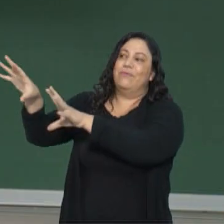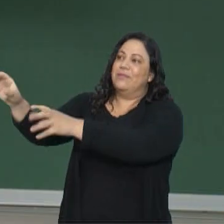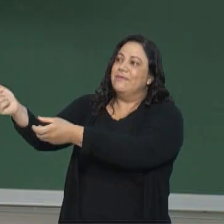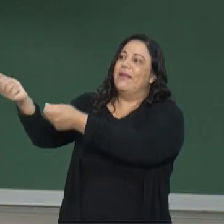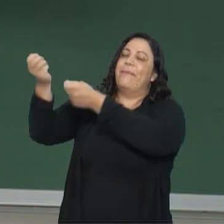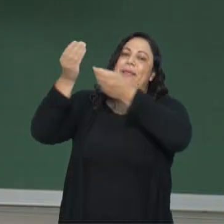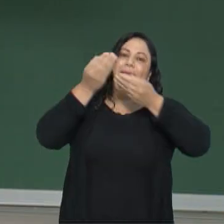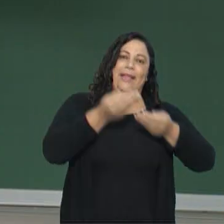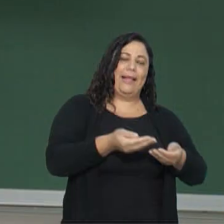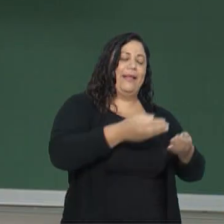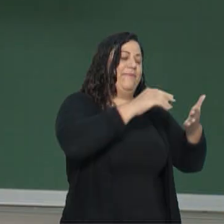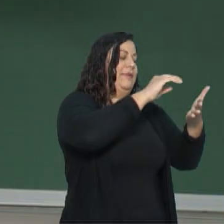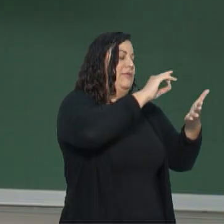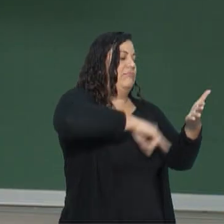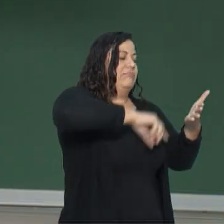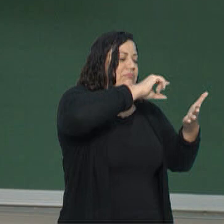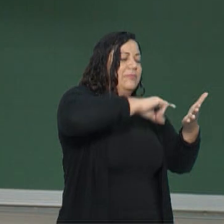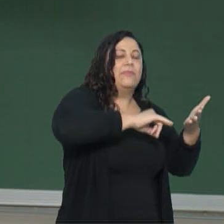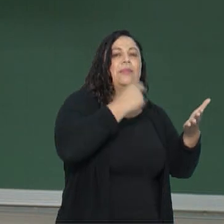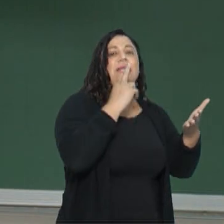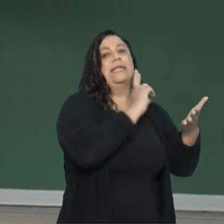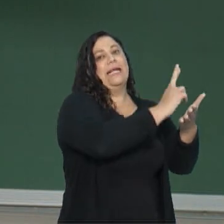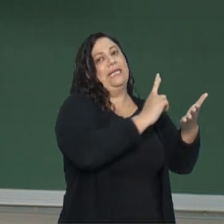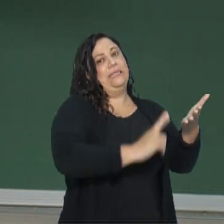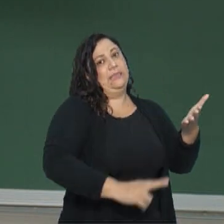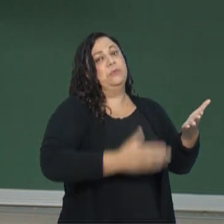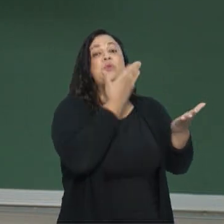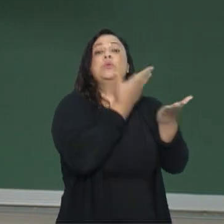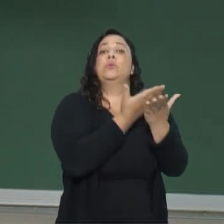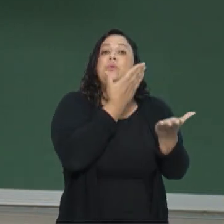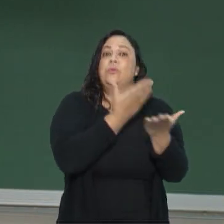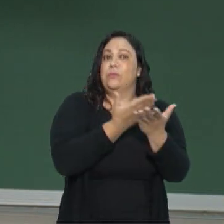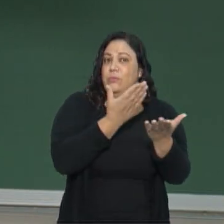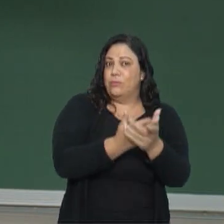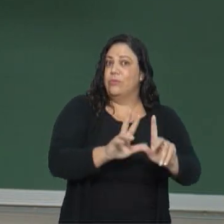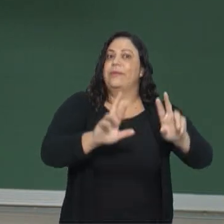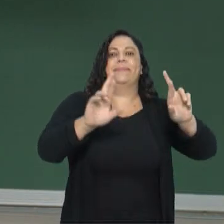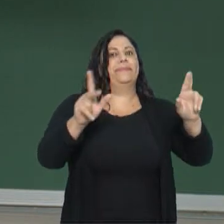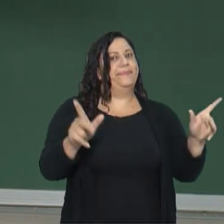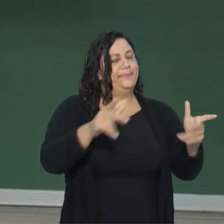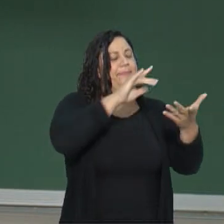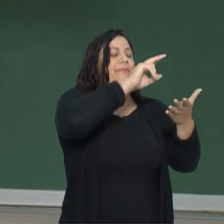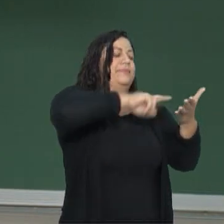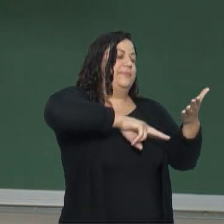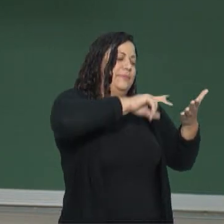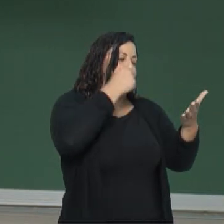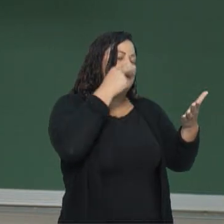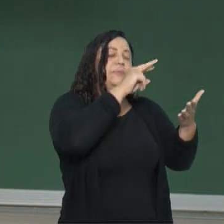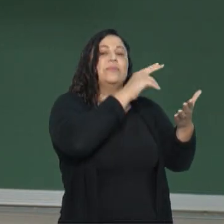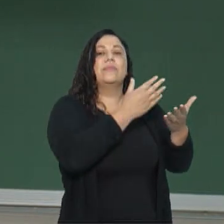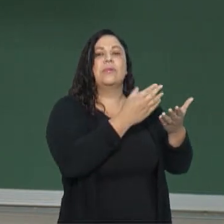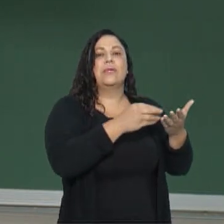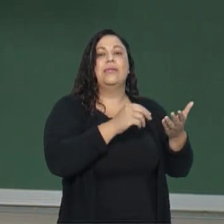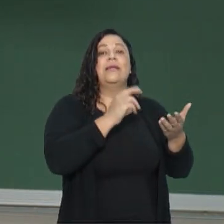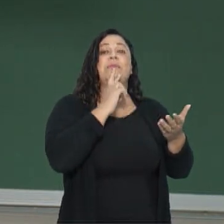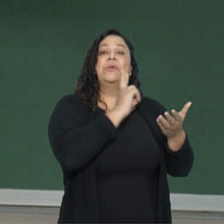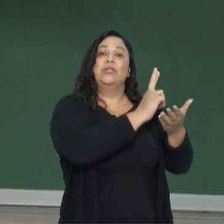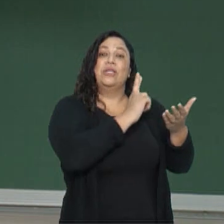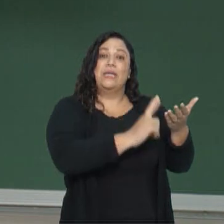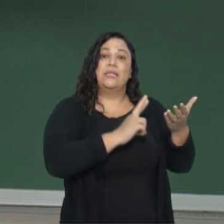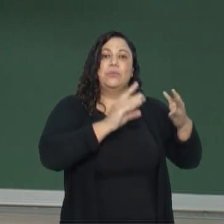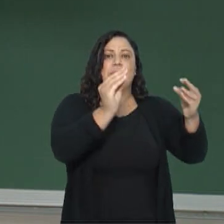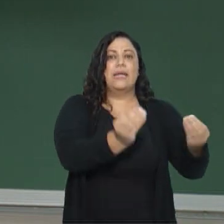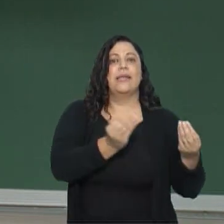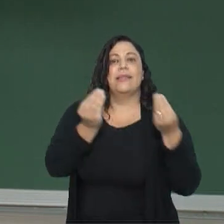vai resolver, vai estudar de uma maneira um pouco diferente, mas você vai estudar. Entregue essas atividades na sua